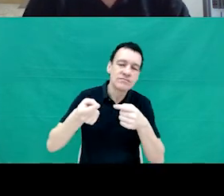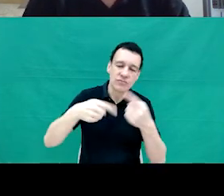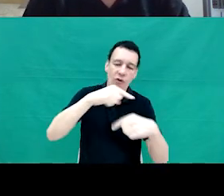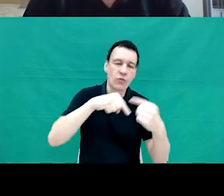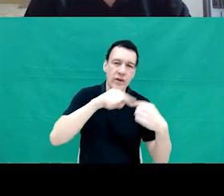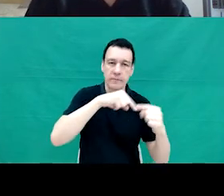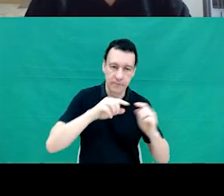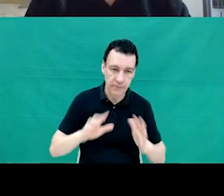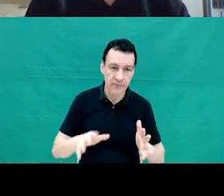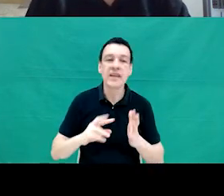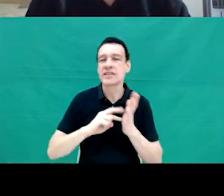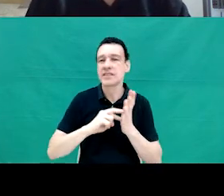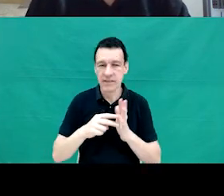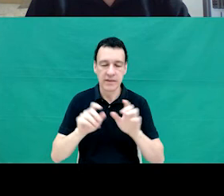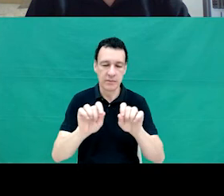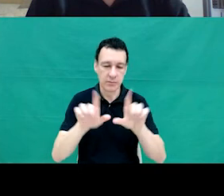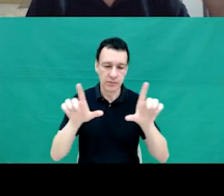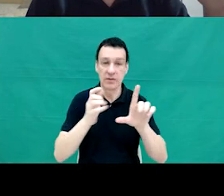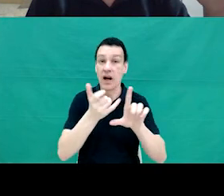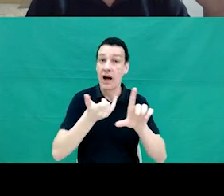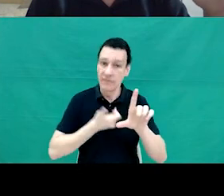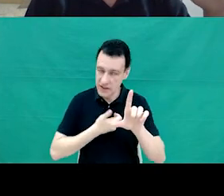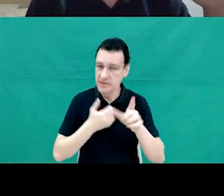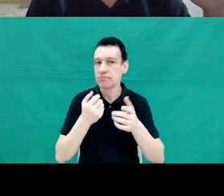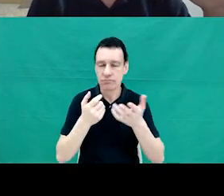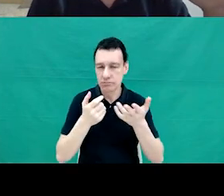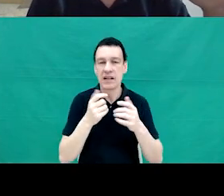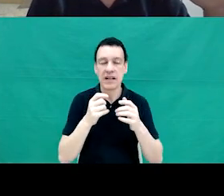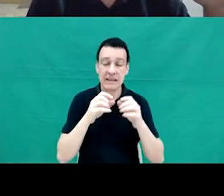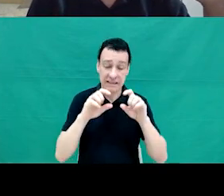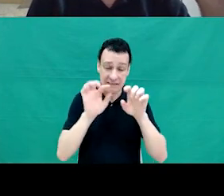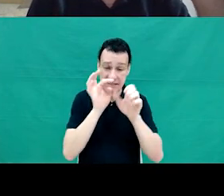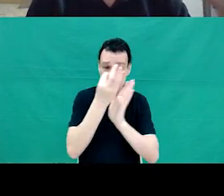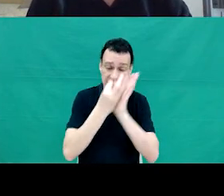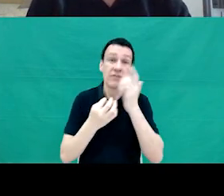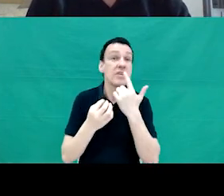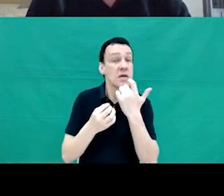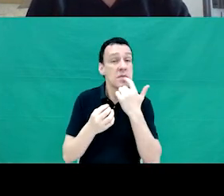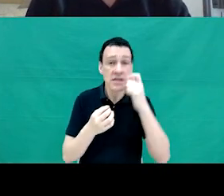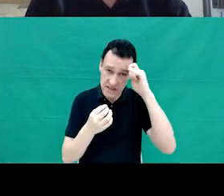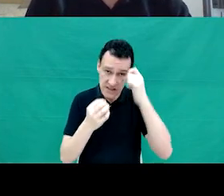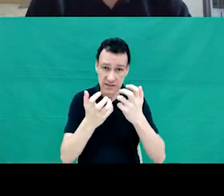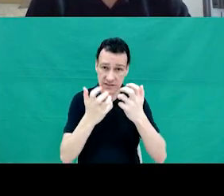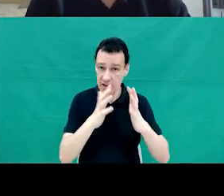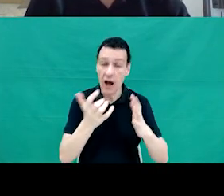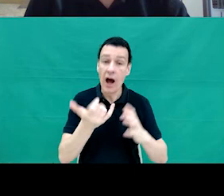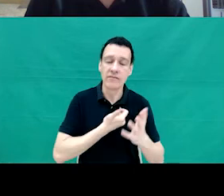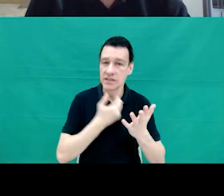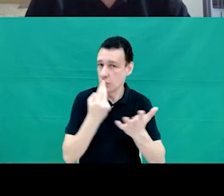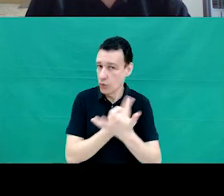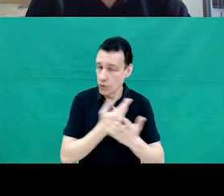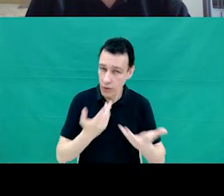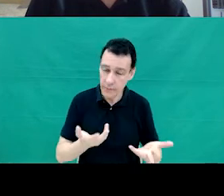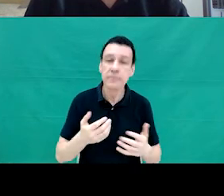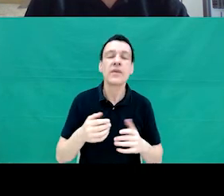tradicionais, como texto em vermelho e negrito, ponto importante, o Murilo vai comentar sobre. Dizer aos usuários o que deu errado